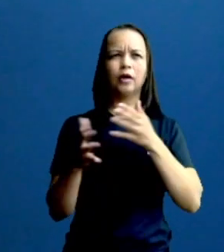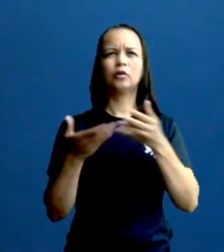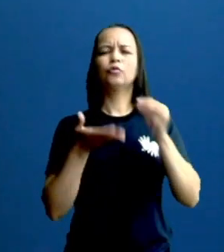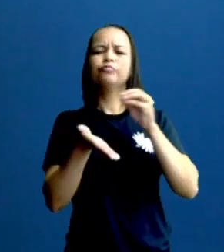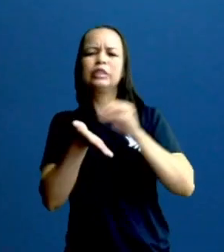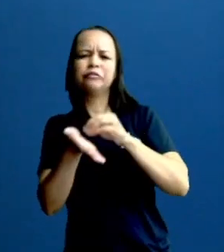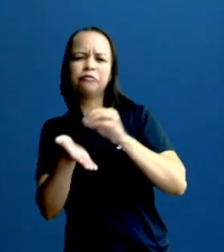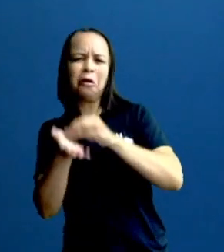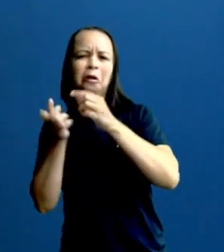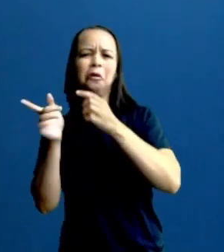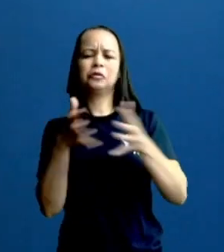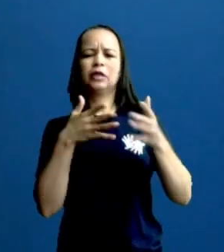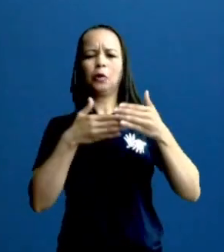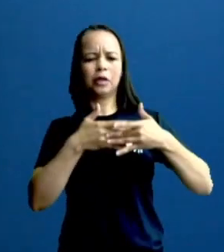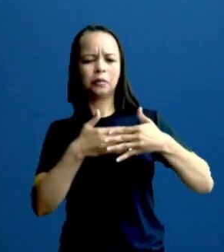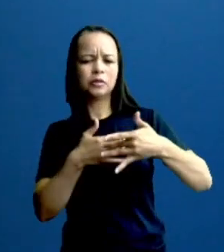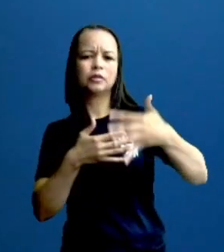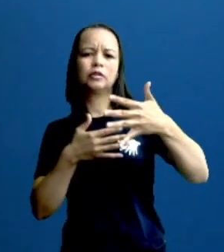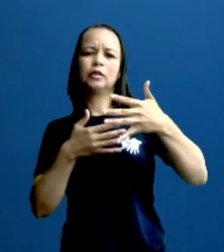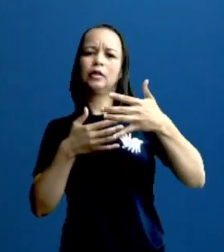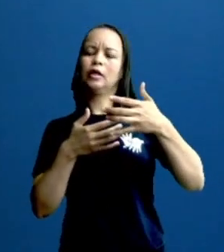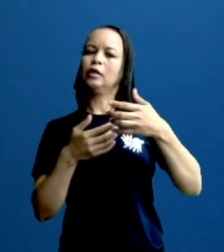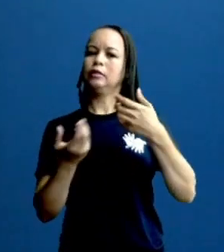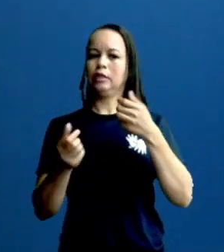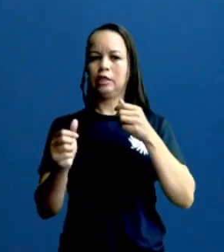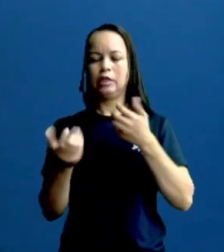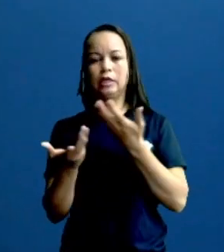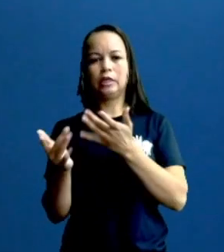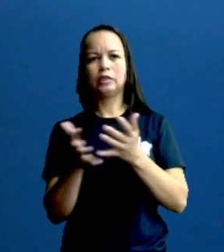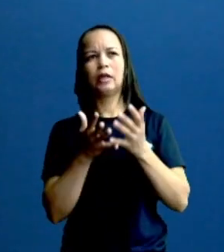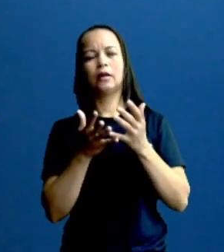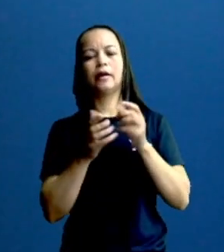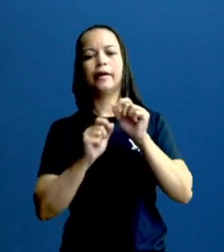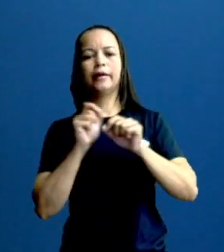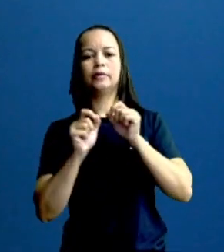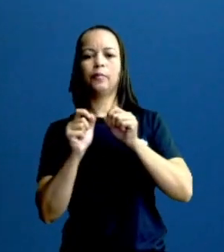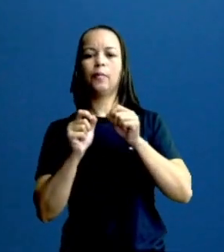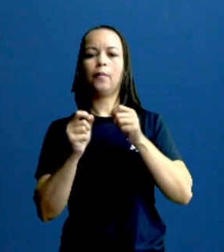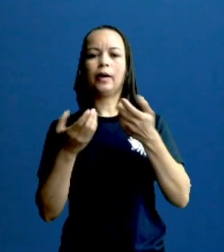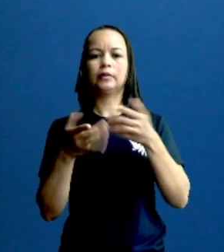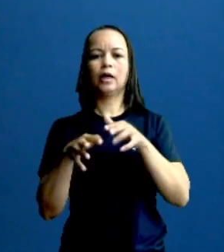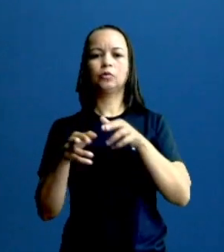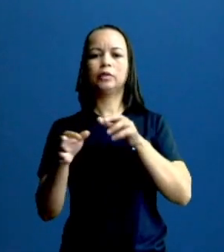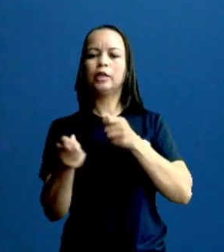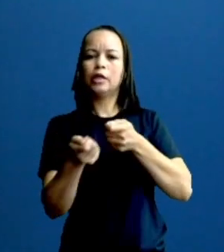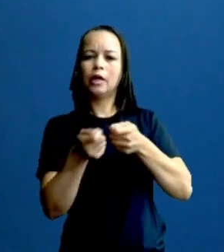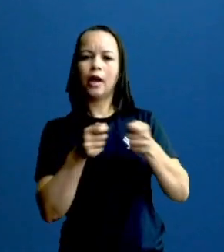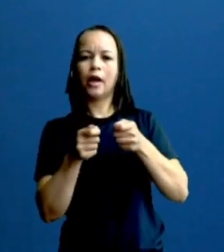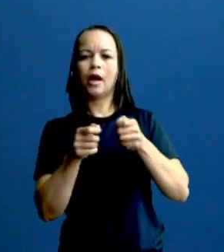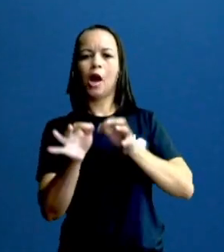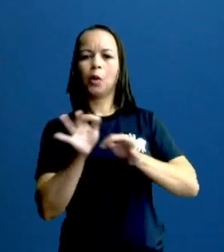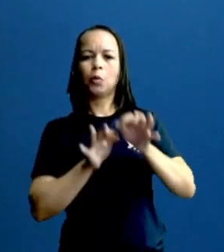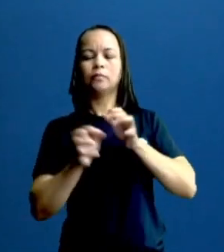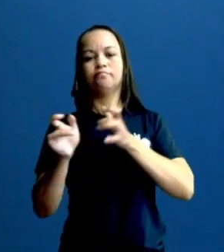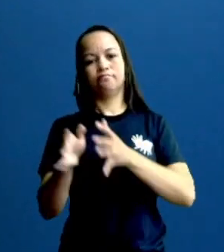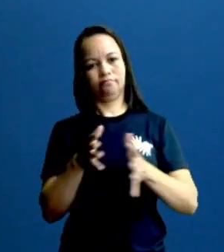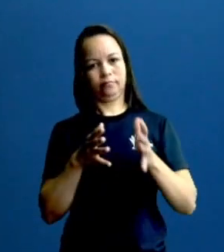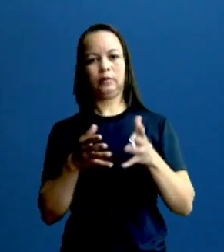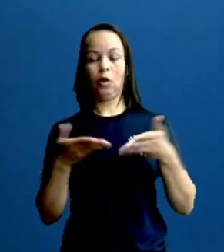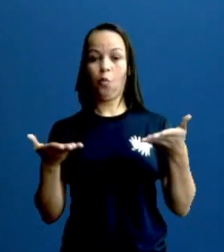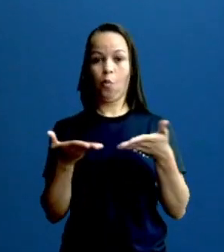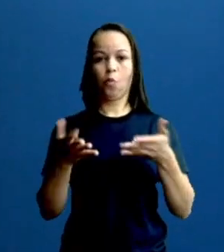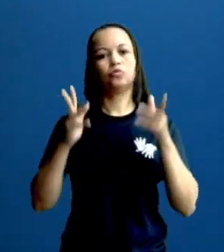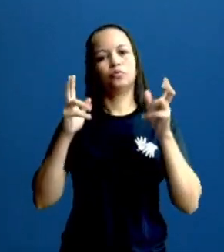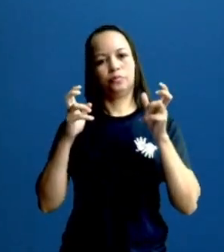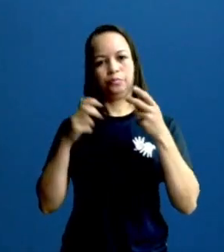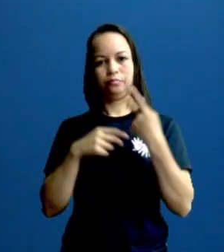termo seguinte, o termo sucessivo, né? O padrão de regularidade, então a gente vai tratar aí desse tema hoje. Então vamos